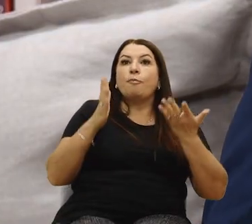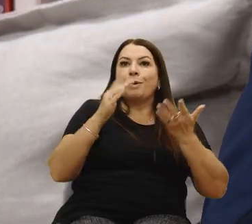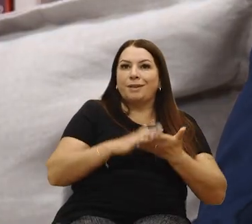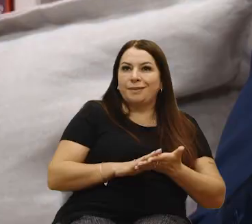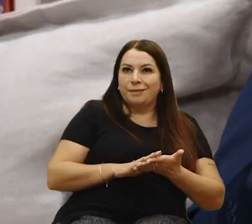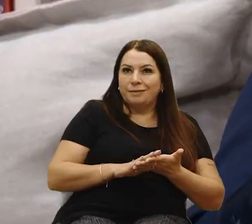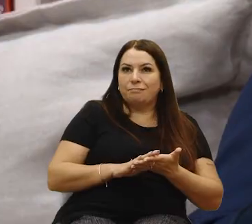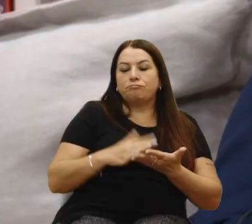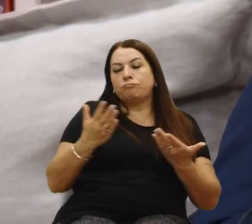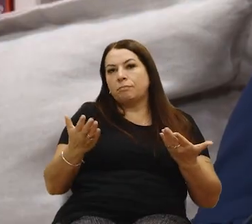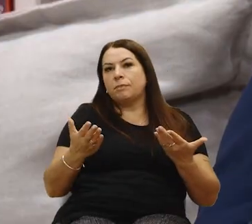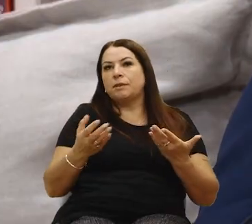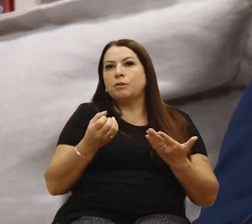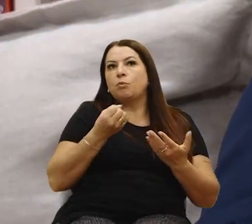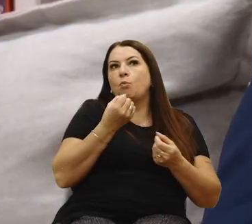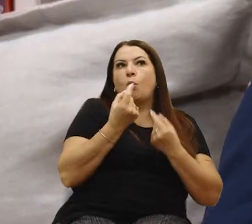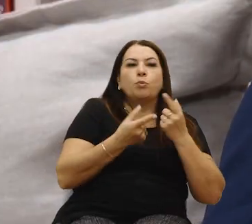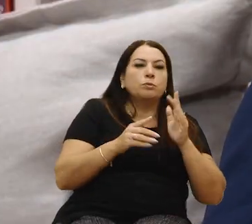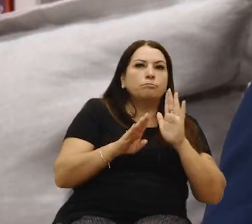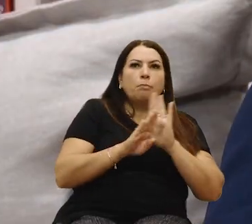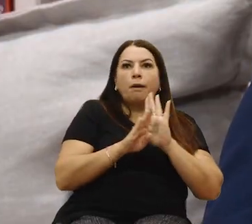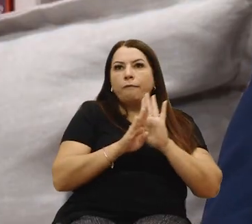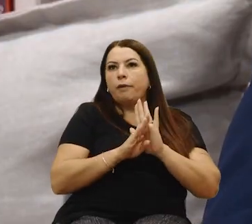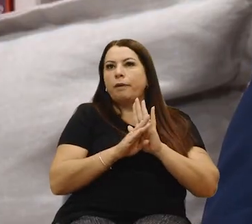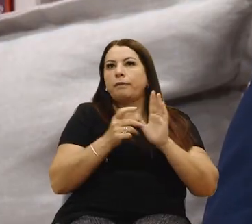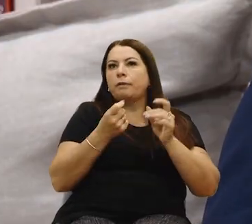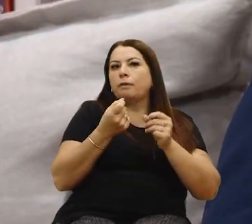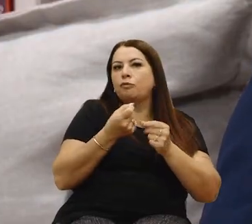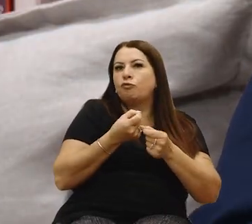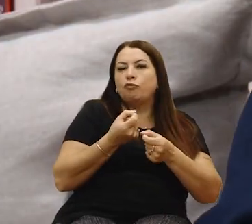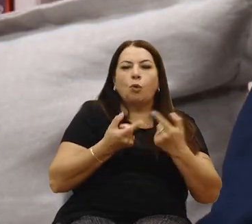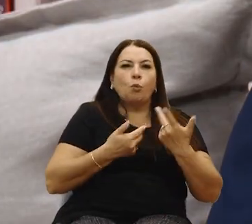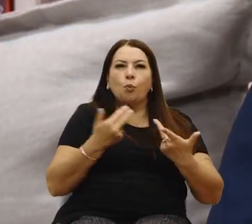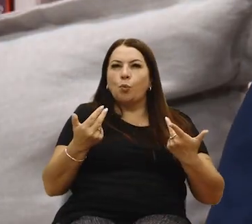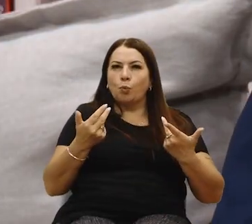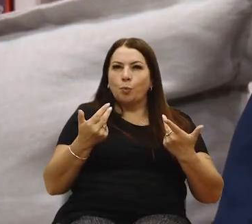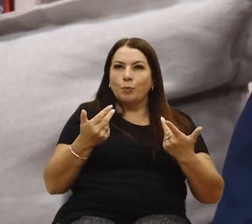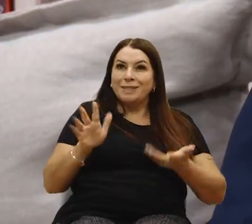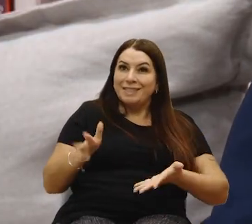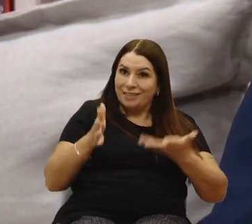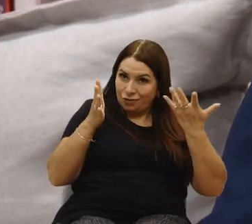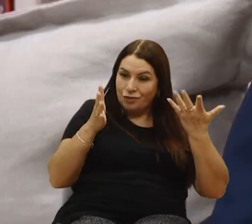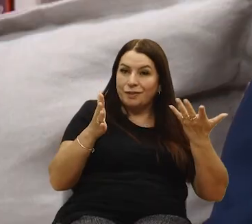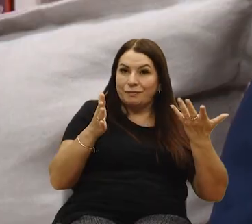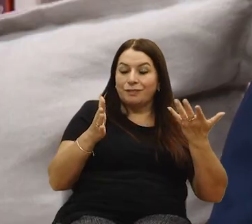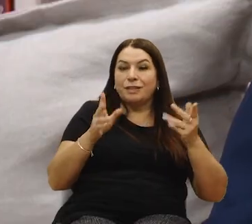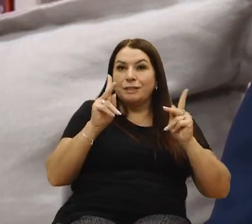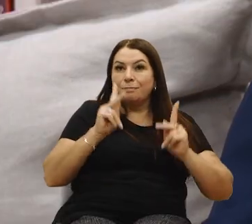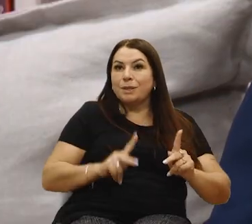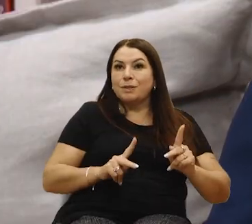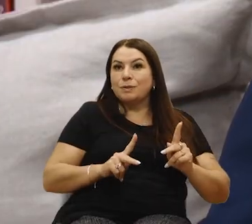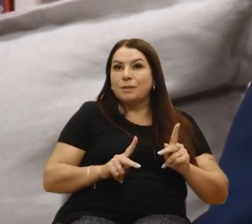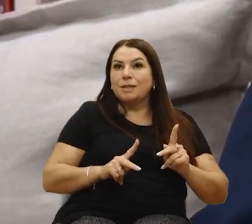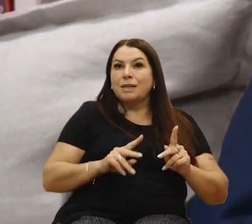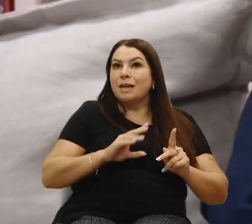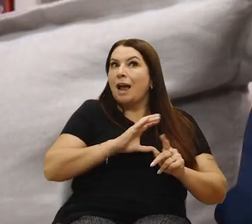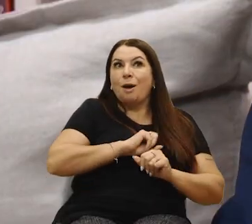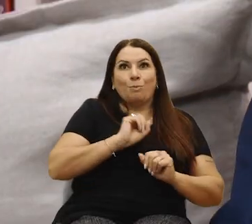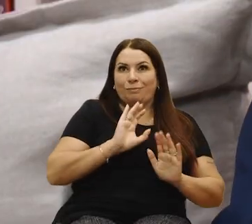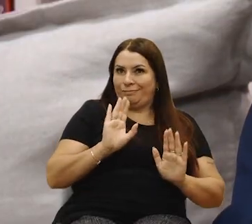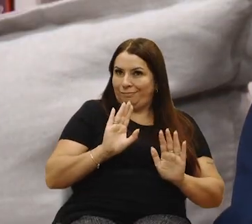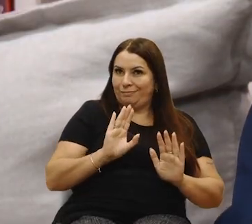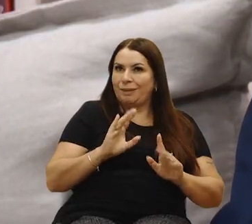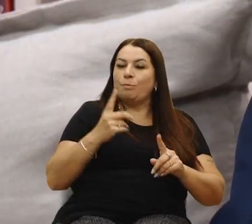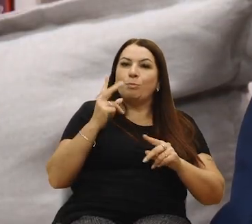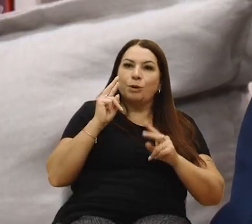isso, com alguns benefícios, com alguns incentivos. E as pessoas adoram, porque assim,